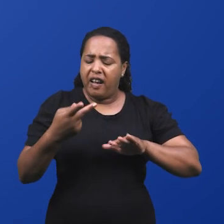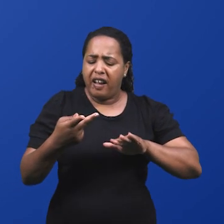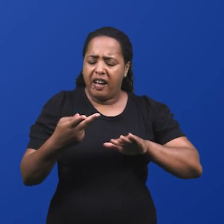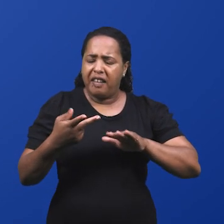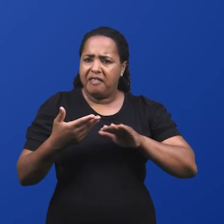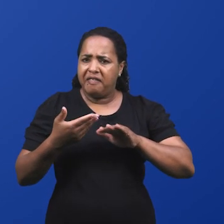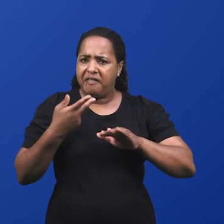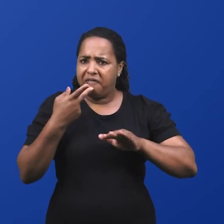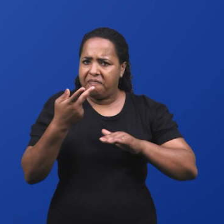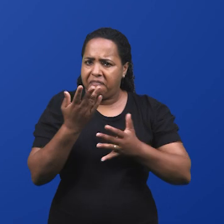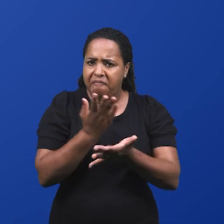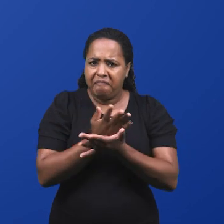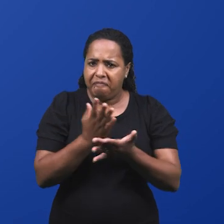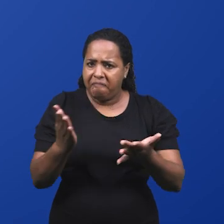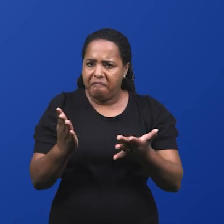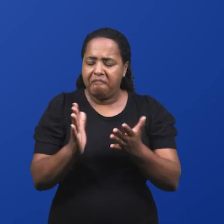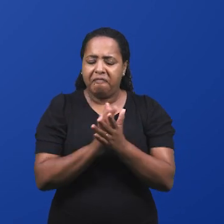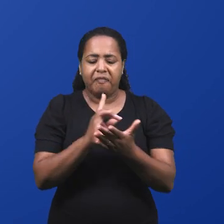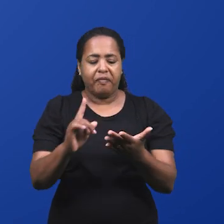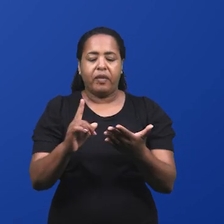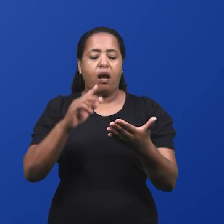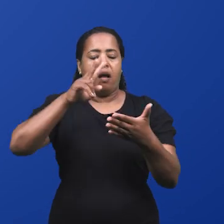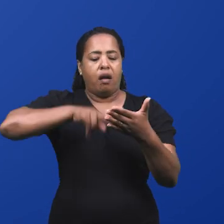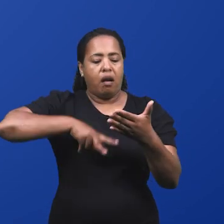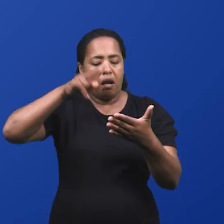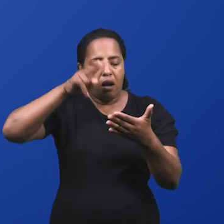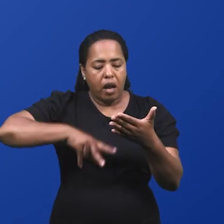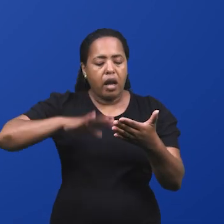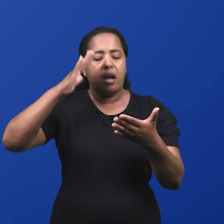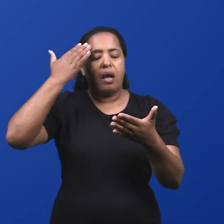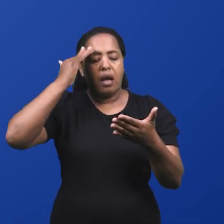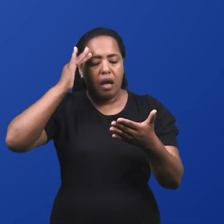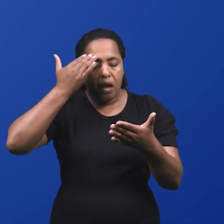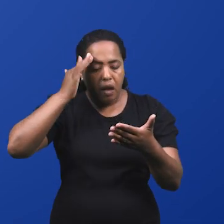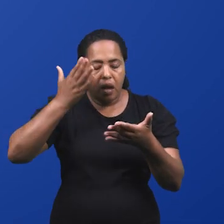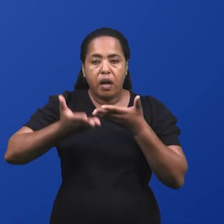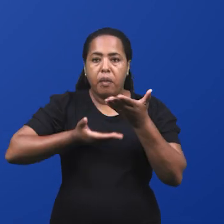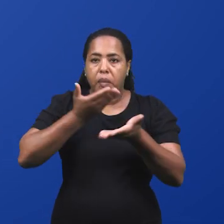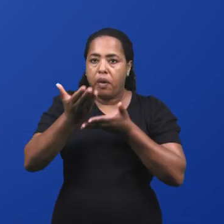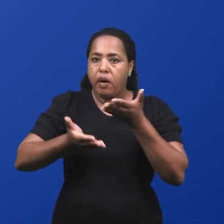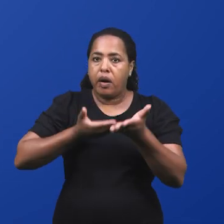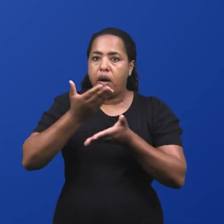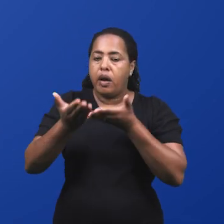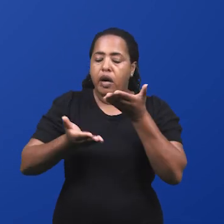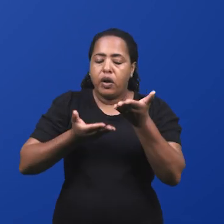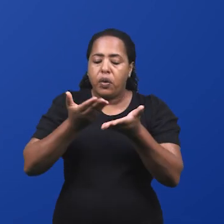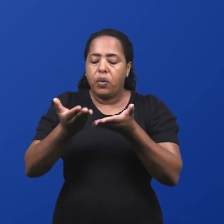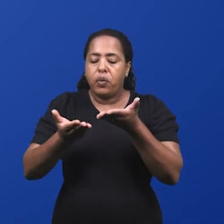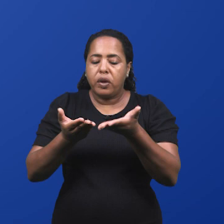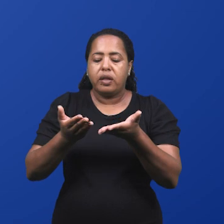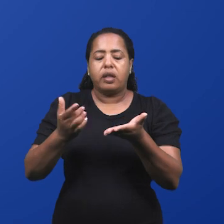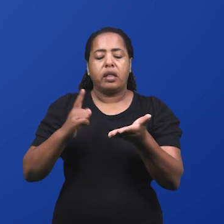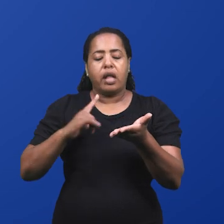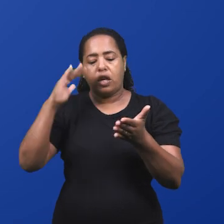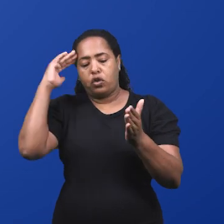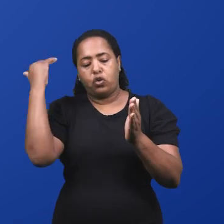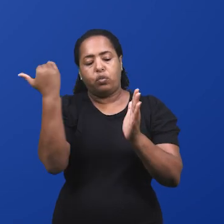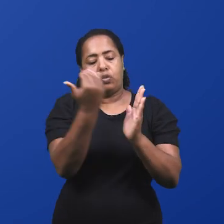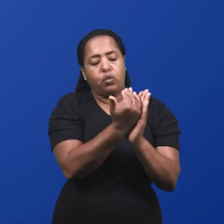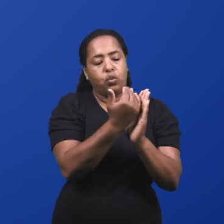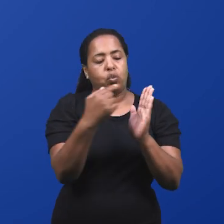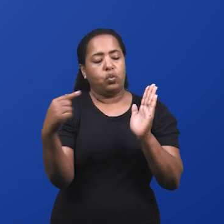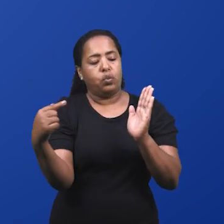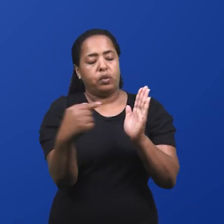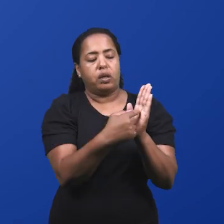lei, antes medita nela dia e noite, para que tenhas o cuidado de fazer conforme tudo quanto nele está escrito, porque